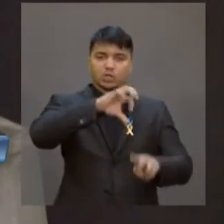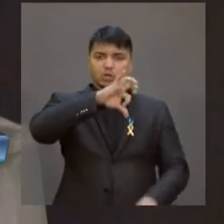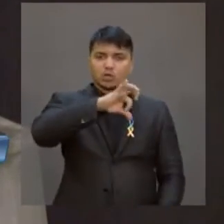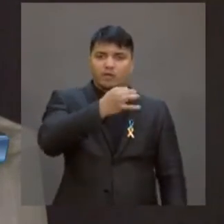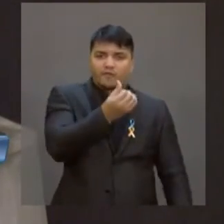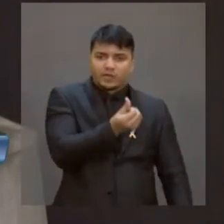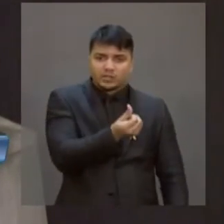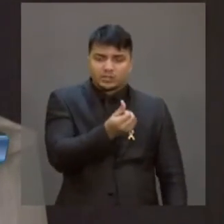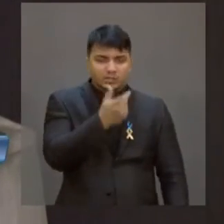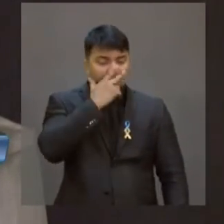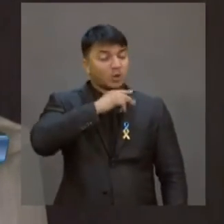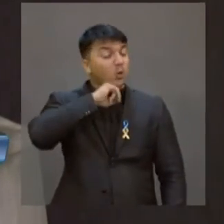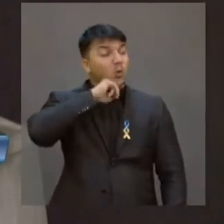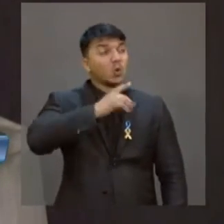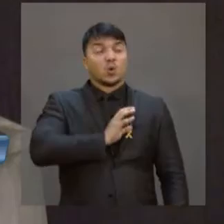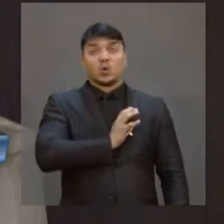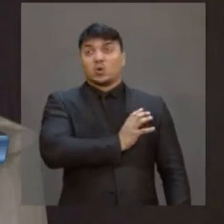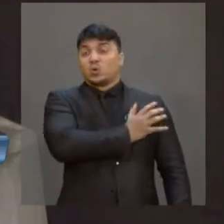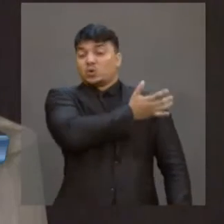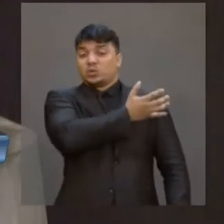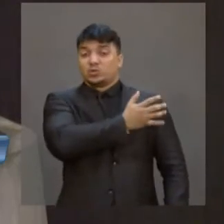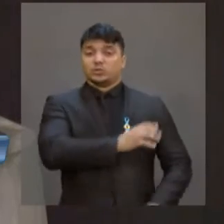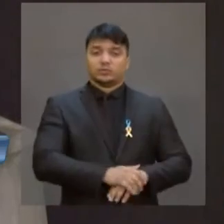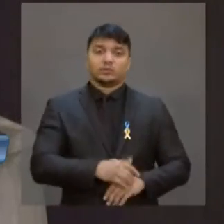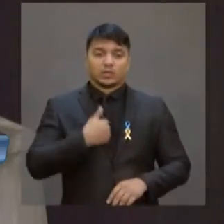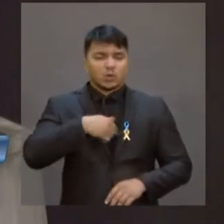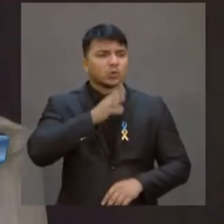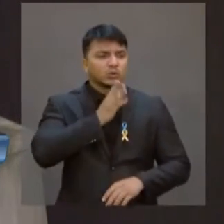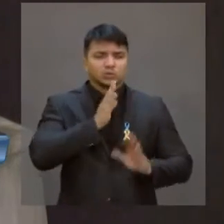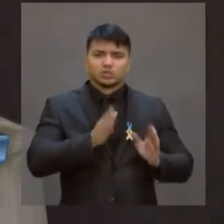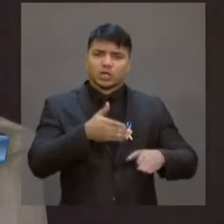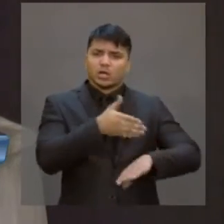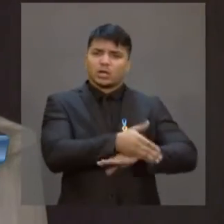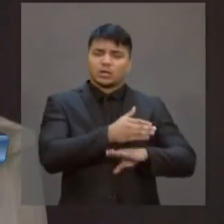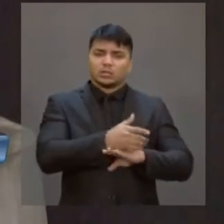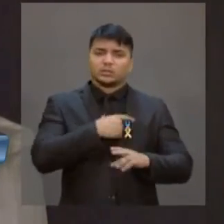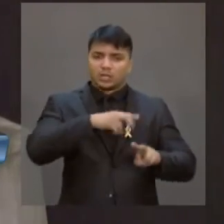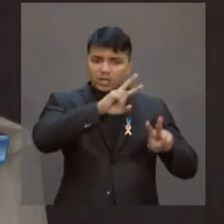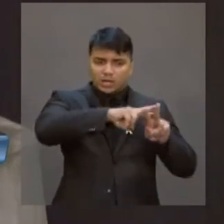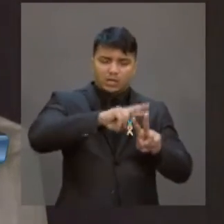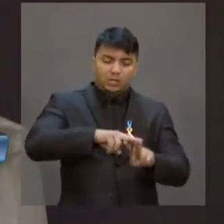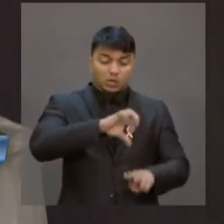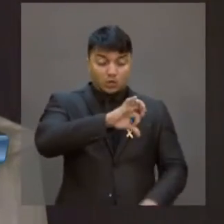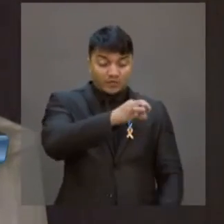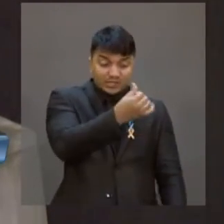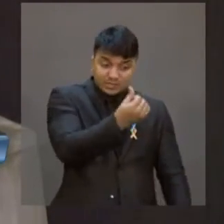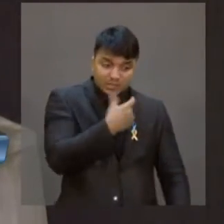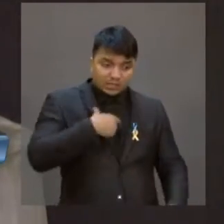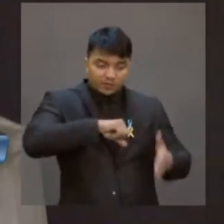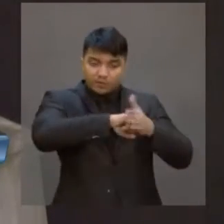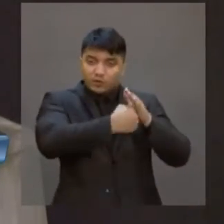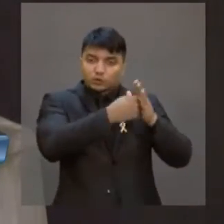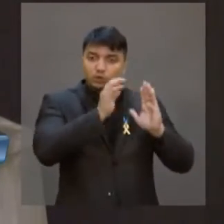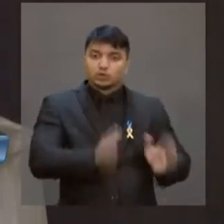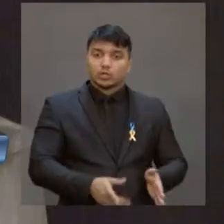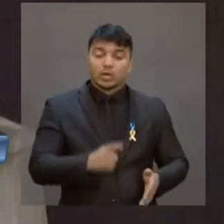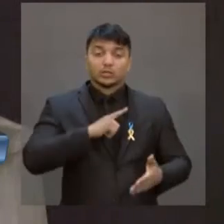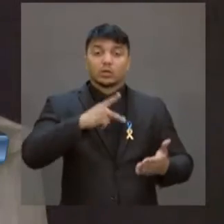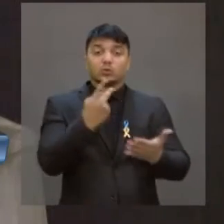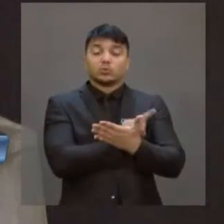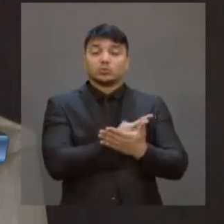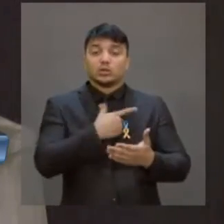eram terríveis. Eu conheci algumas delas. O fechamento de 96 cadeias já causou